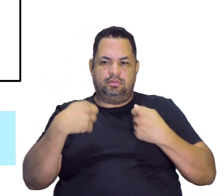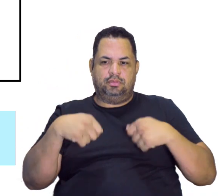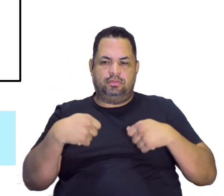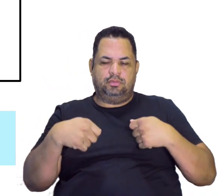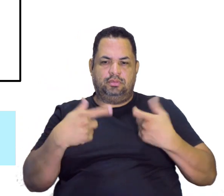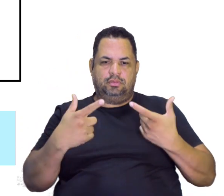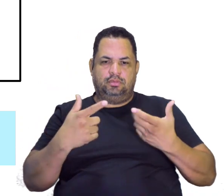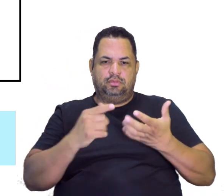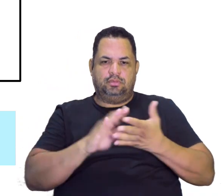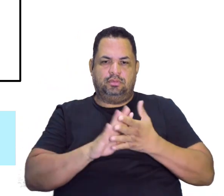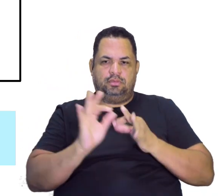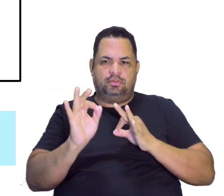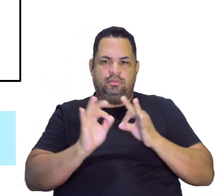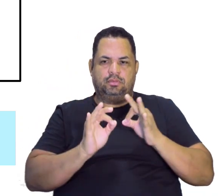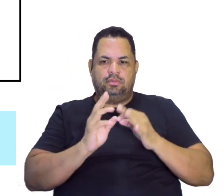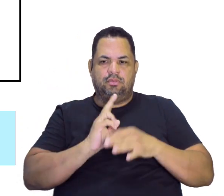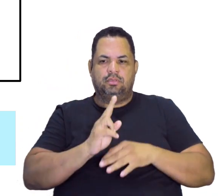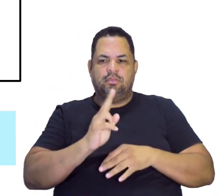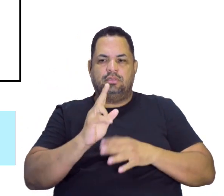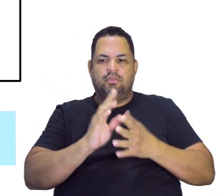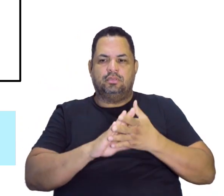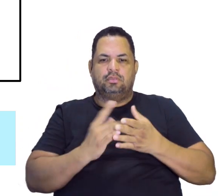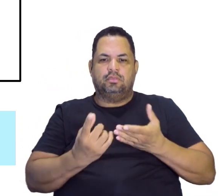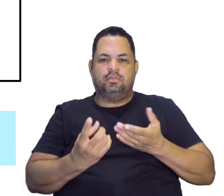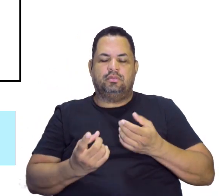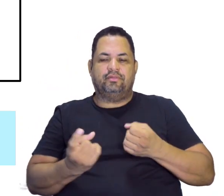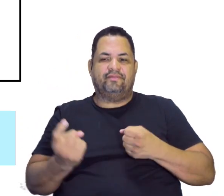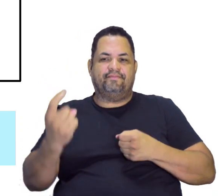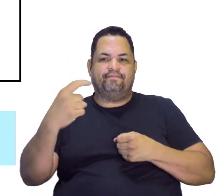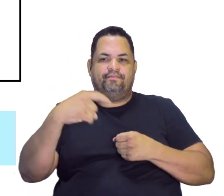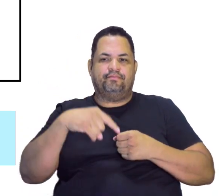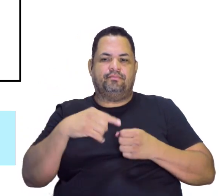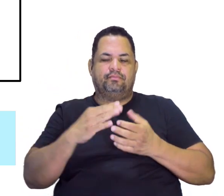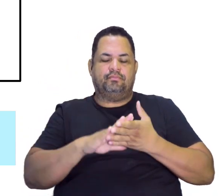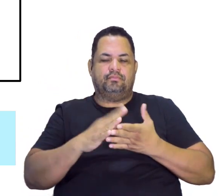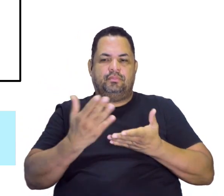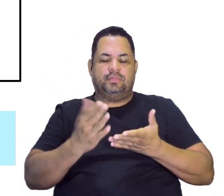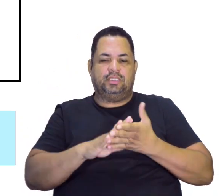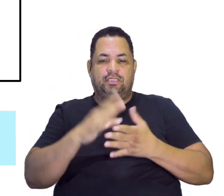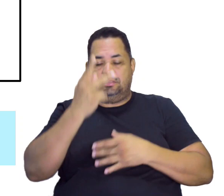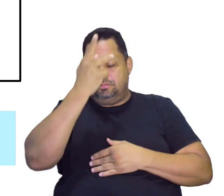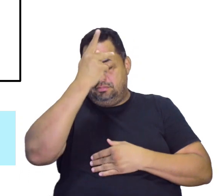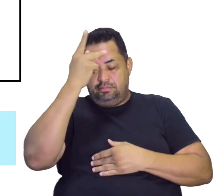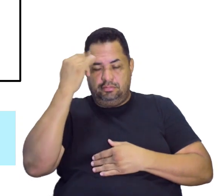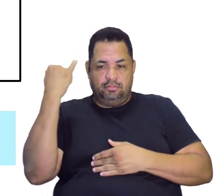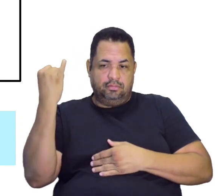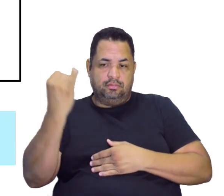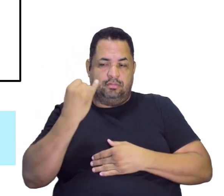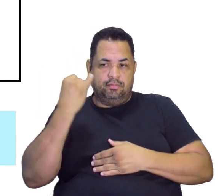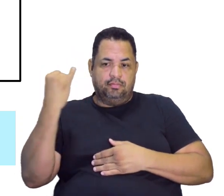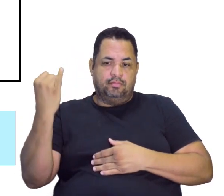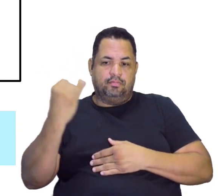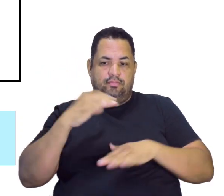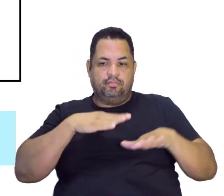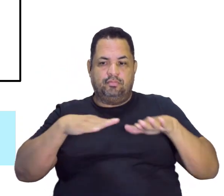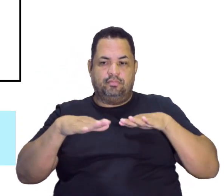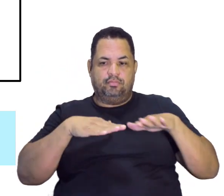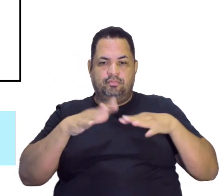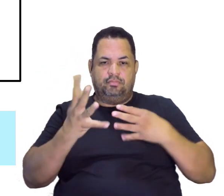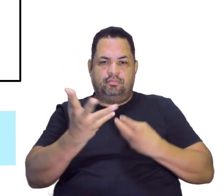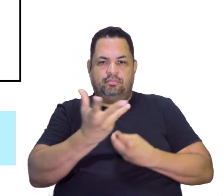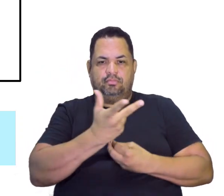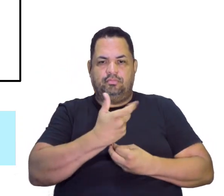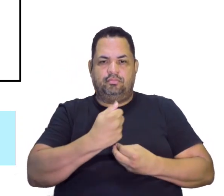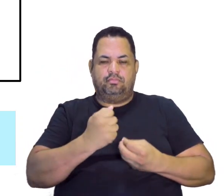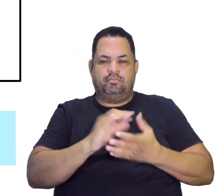que nós estejamos sempre resgatando as pessoas importantes para o movimento artístico